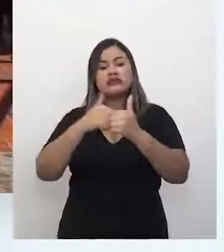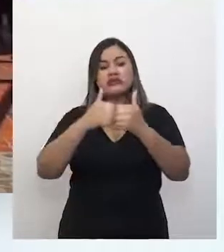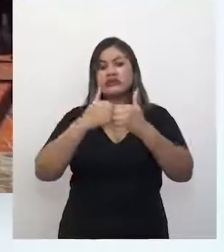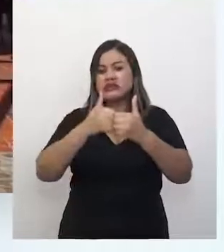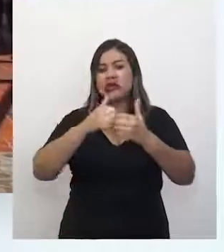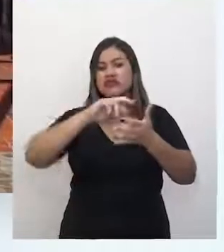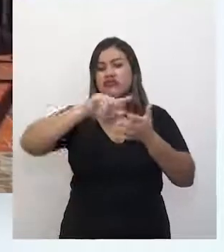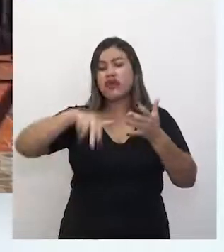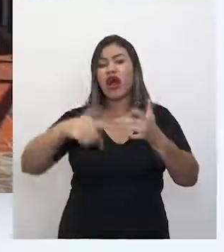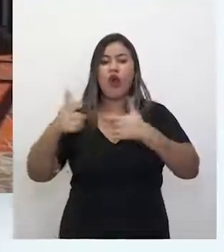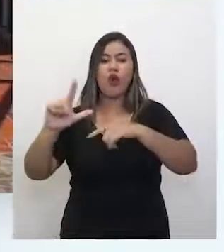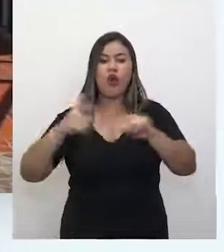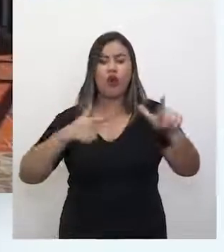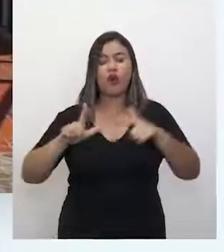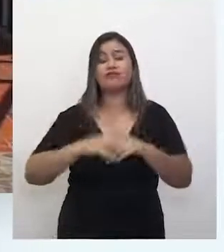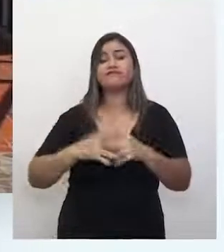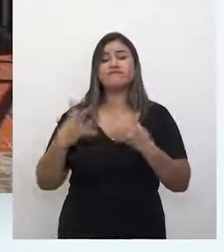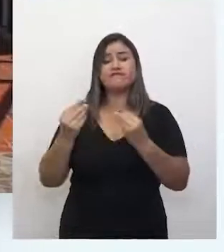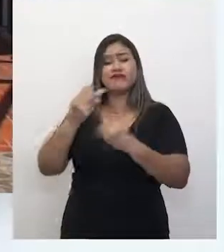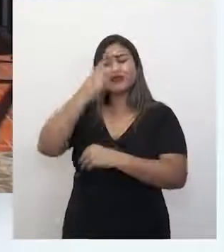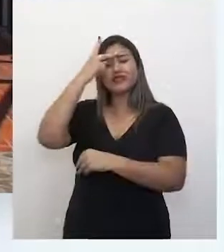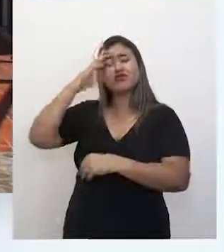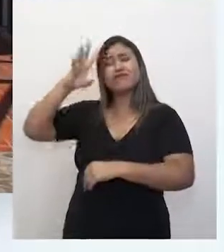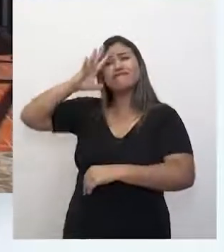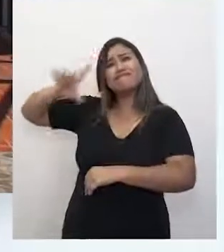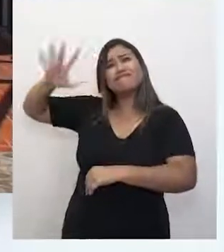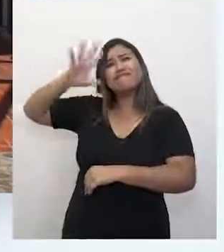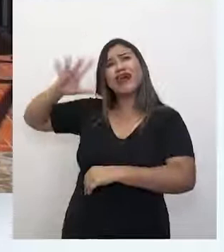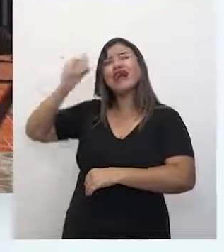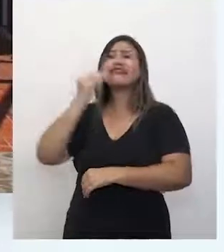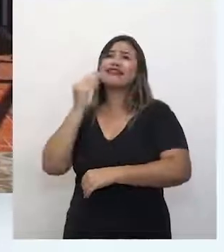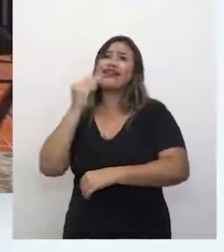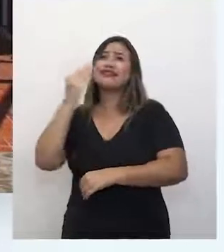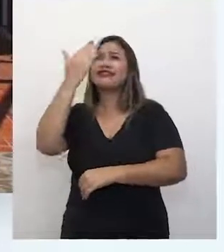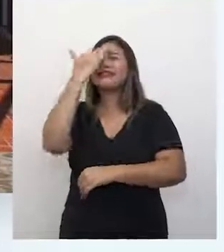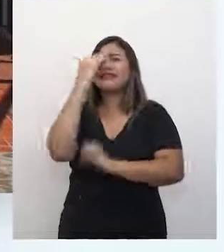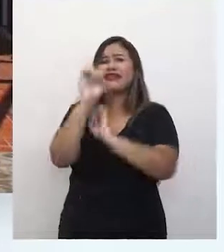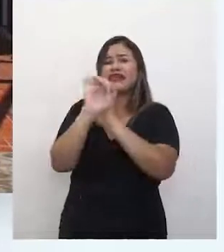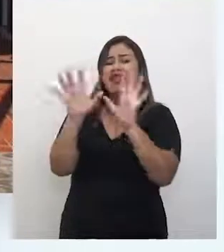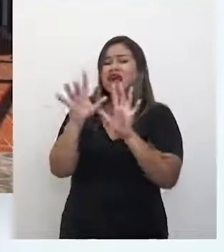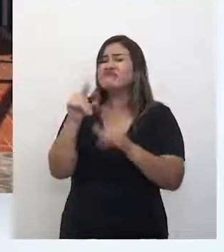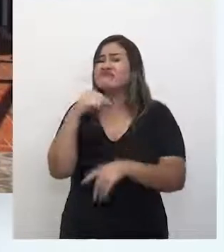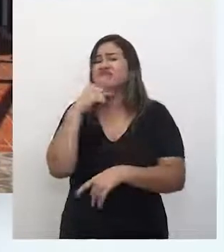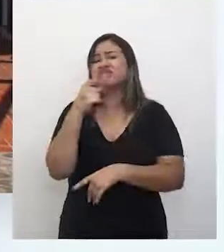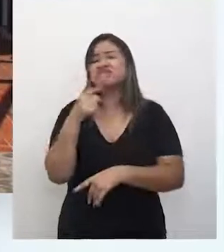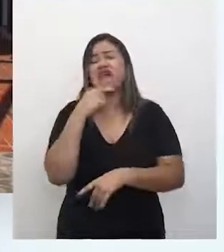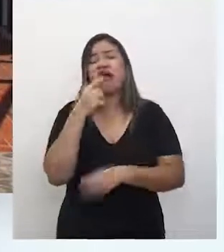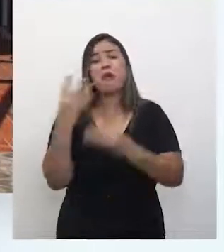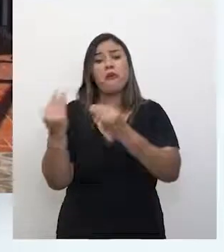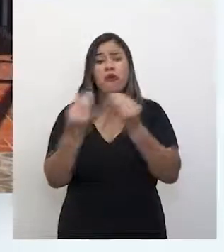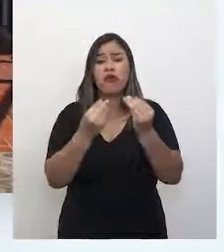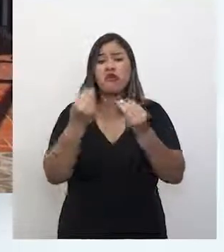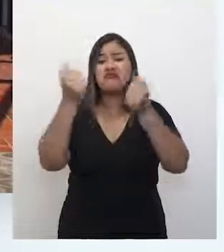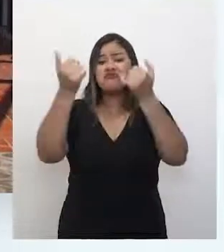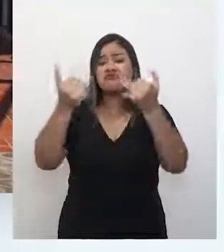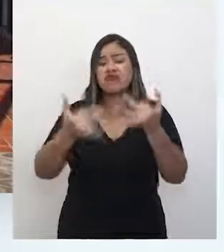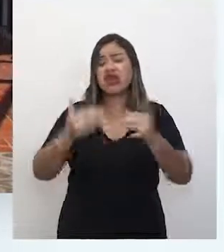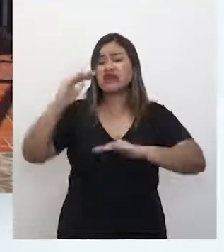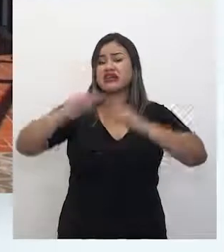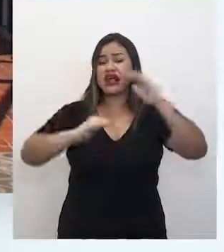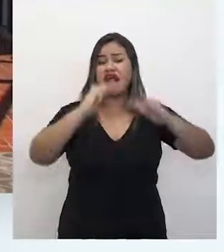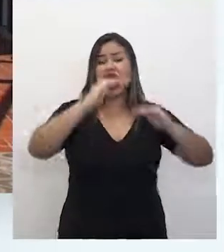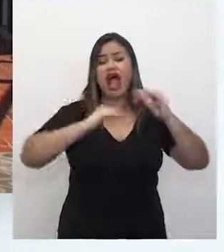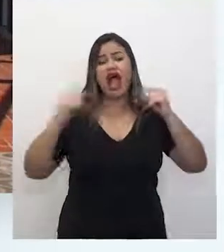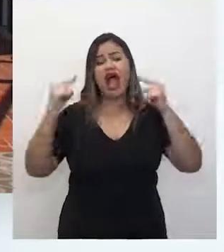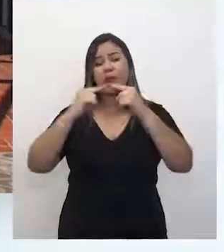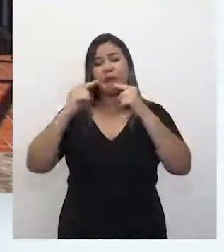Muitos teóricos e pensadores tentam entender esse fenômeno. Boa parte deles, em suas teses, culpa a existência da desigualdade social